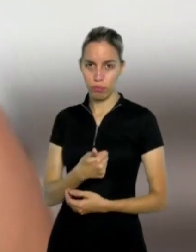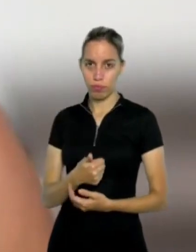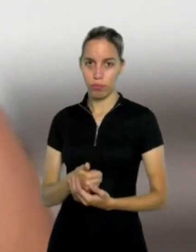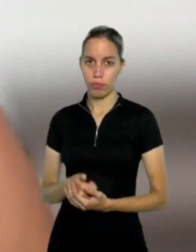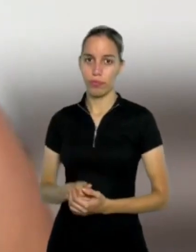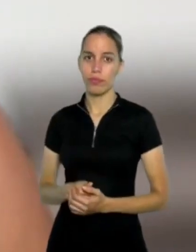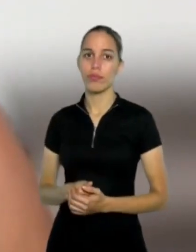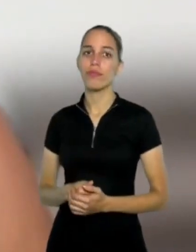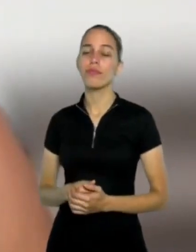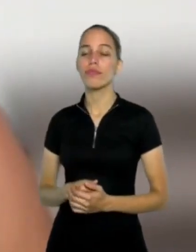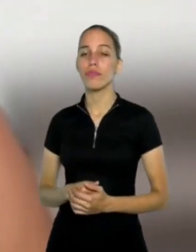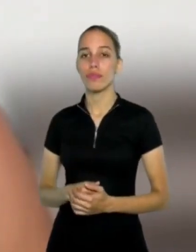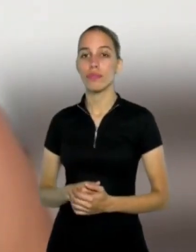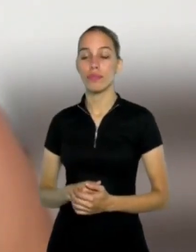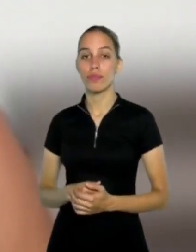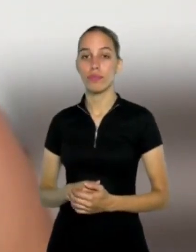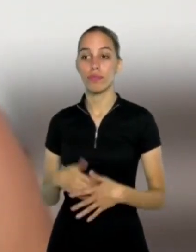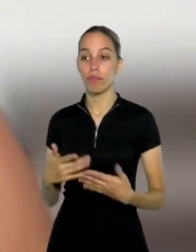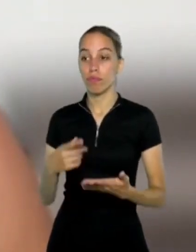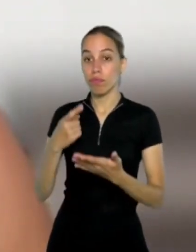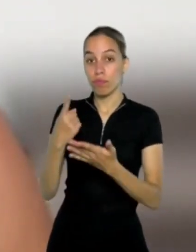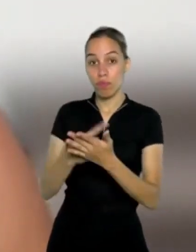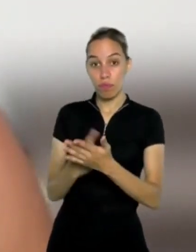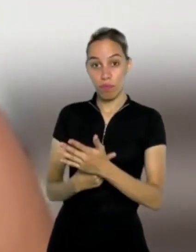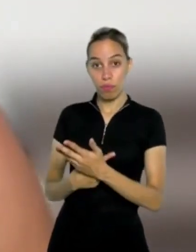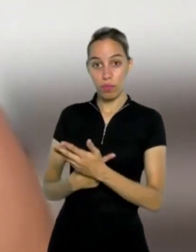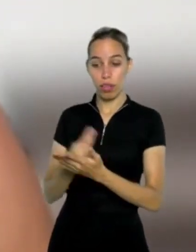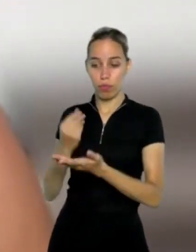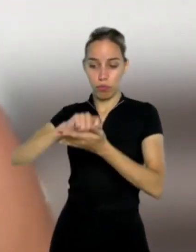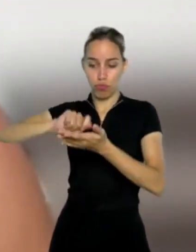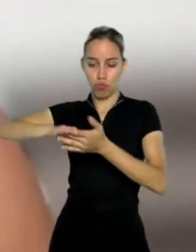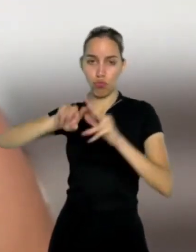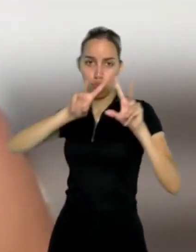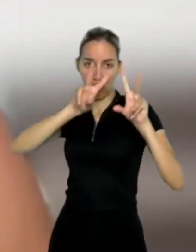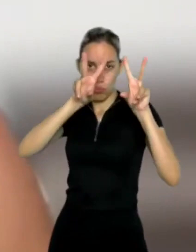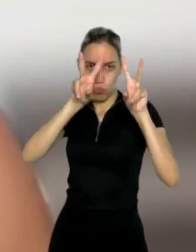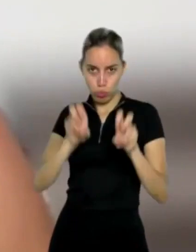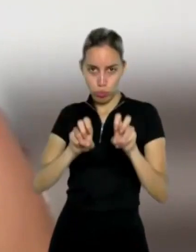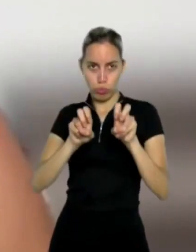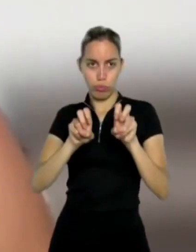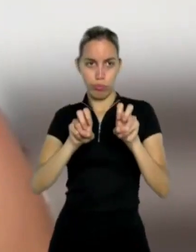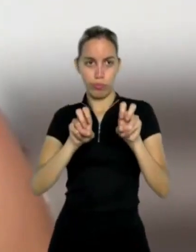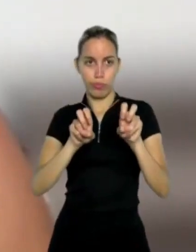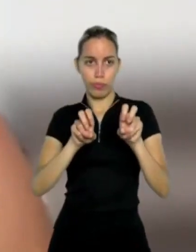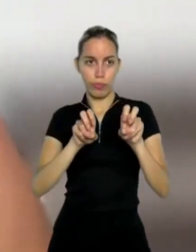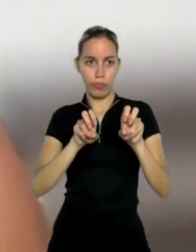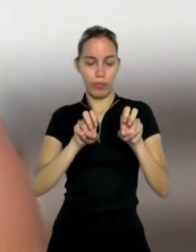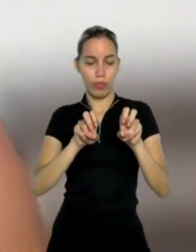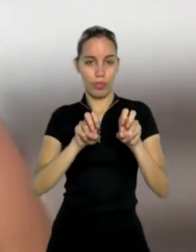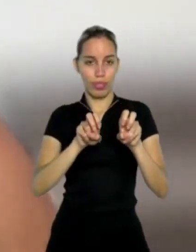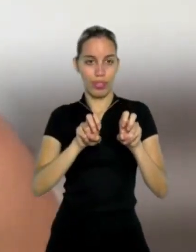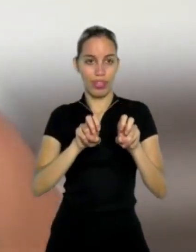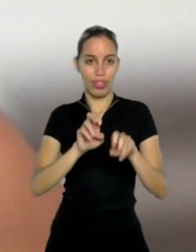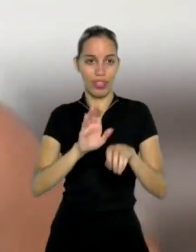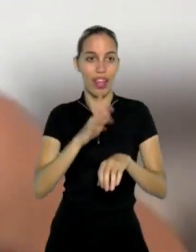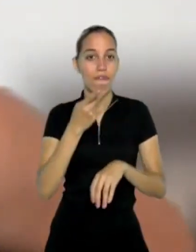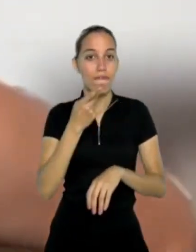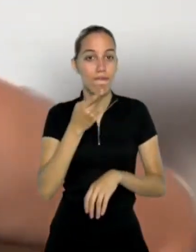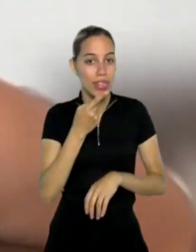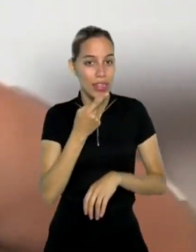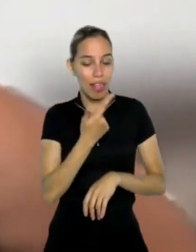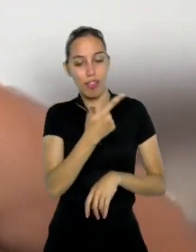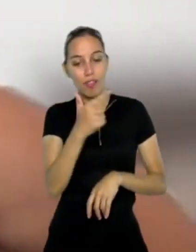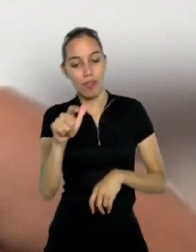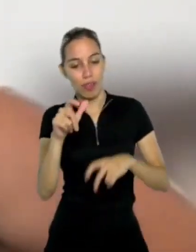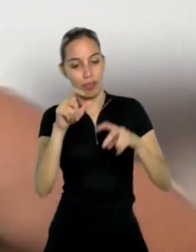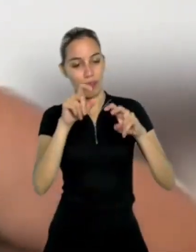Tá. O caderno de anotar motivos, é, igual eu já ia falar, seu outro título, os